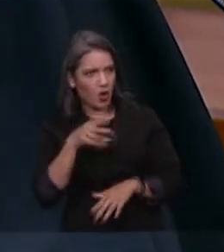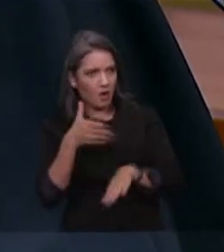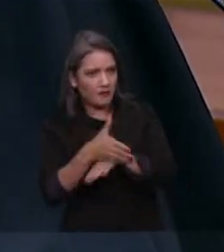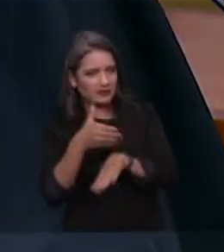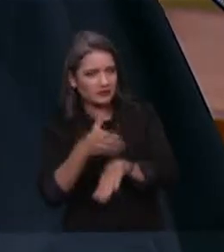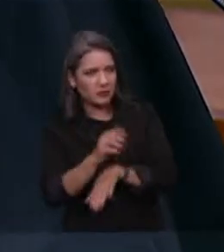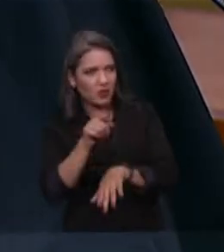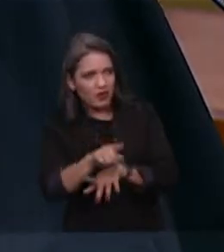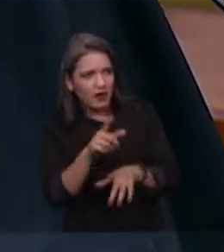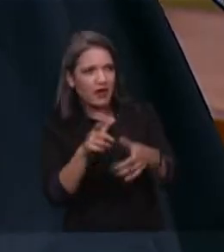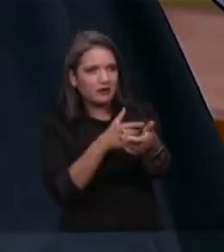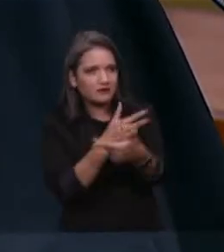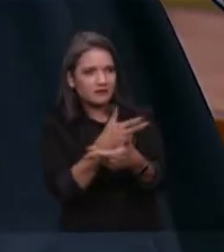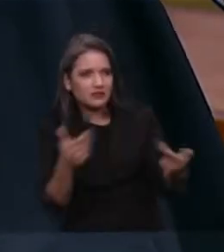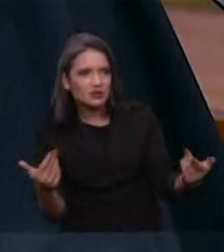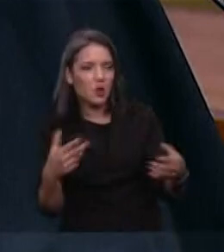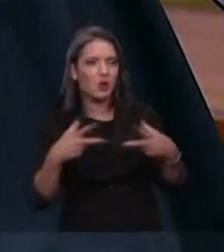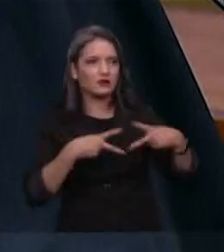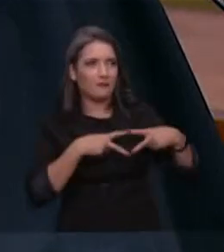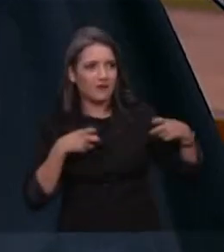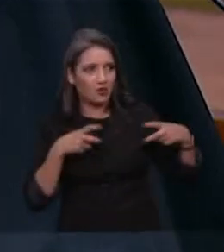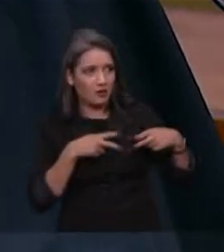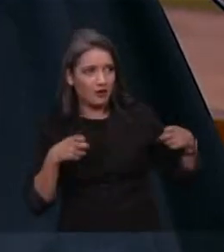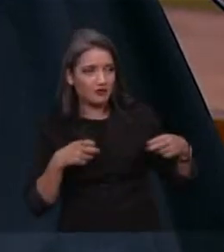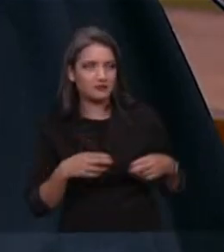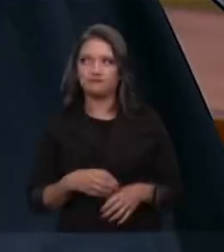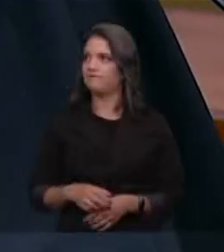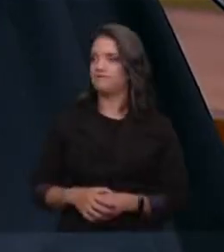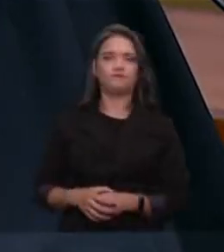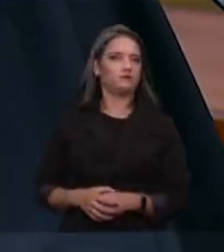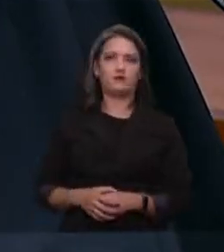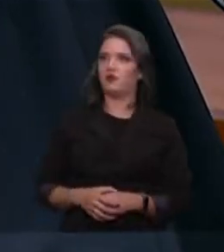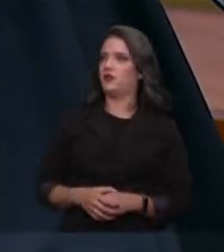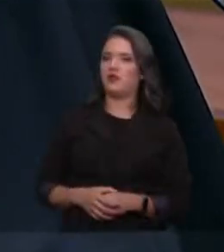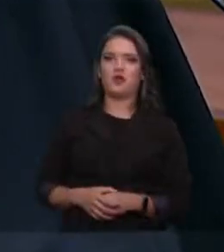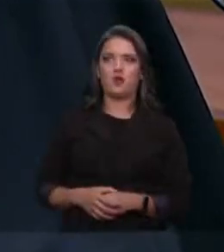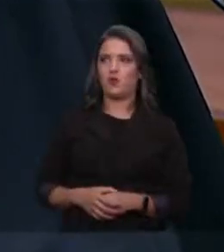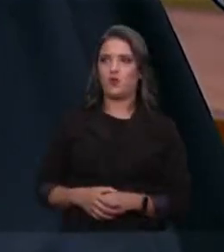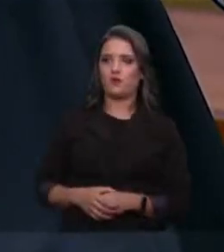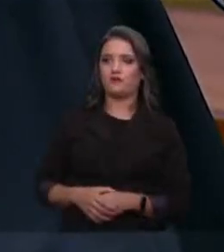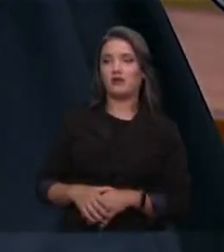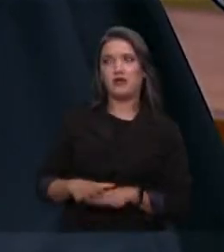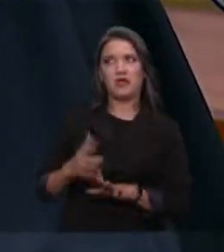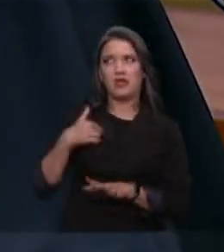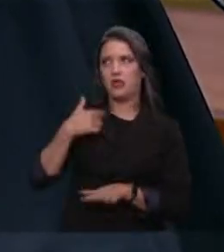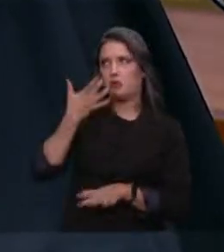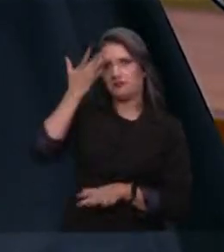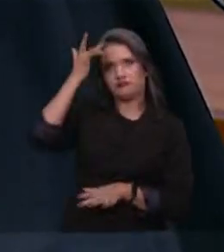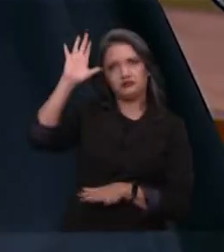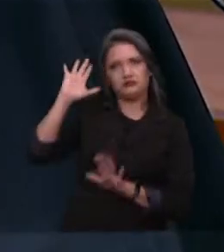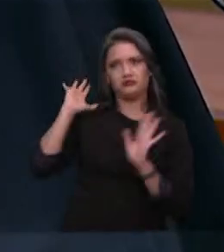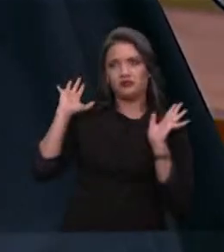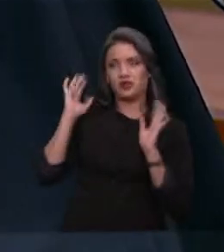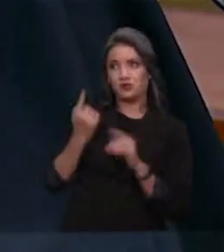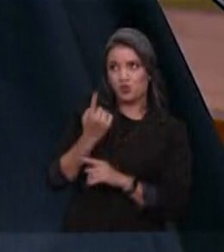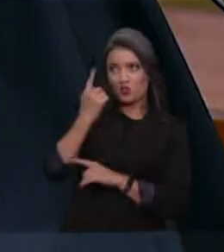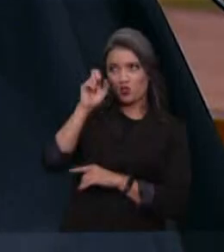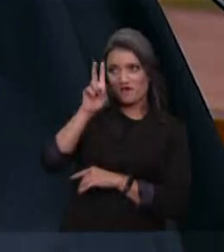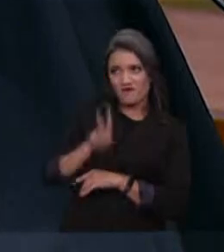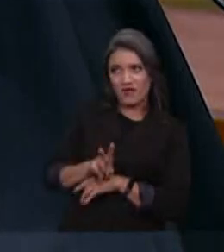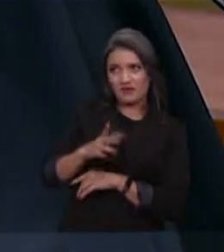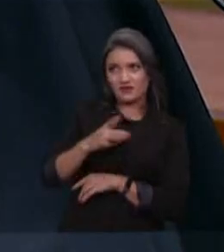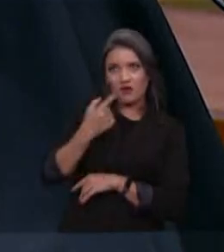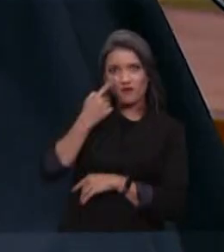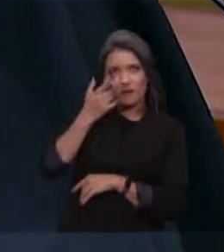Collor nesse esquema da Petrobras? Paulo Roberto acena negativamente com a cabeça e diz: desconheço. A única vez que eu